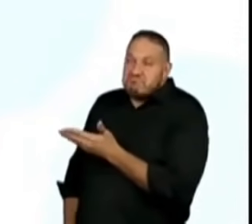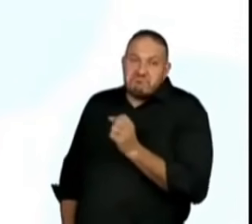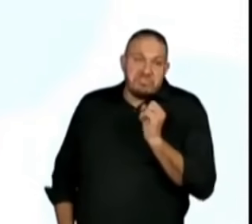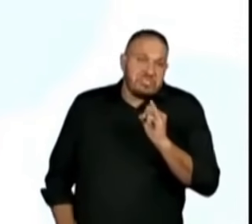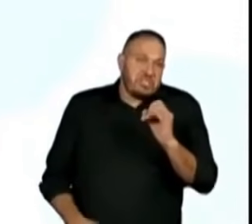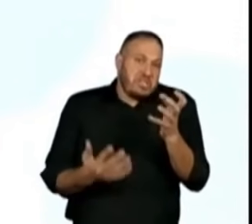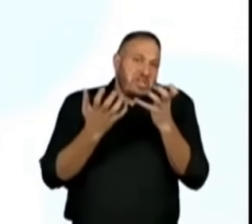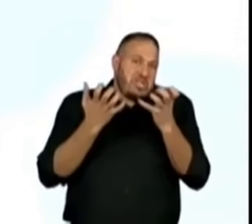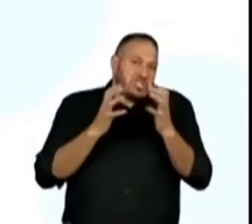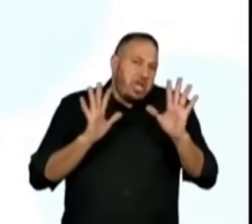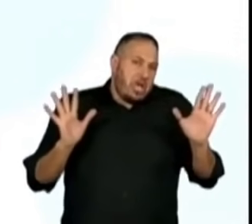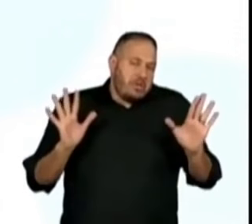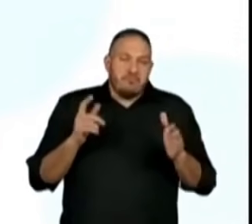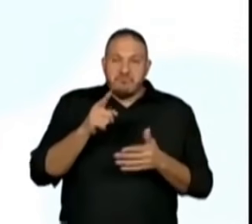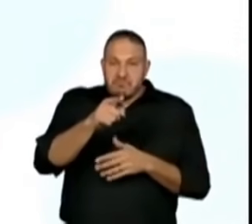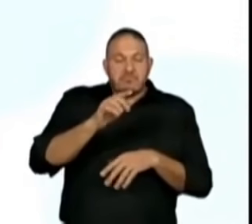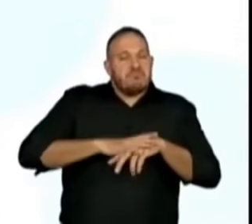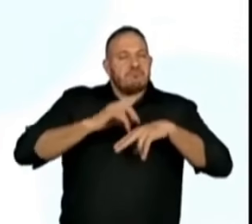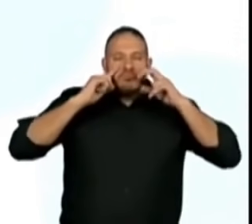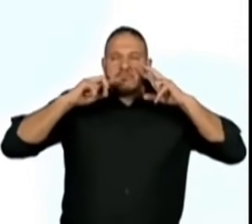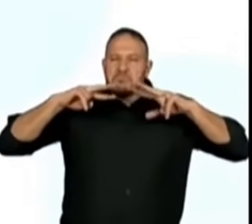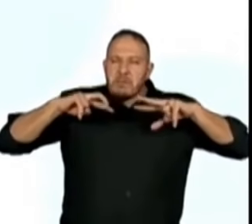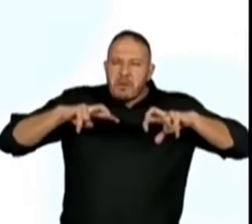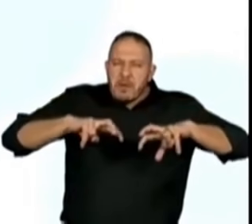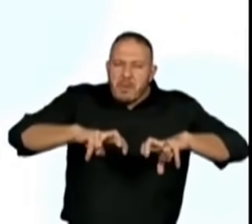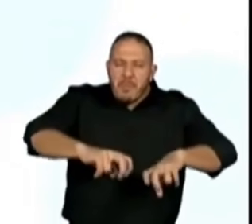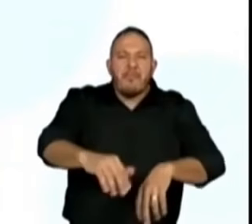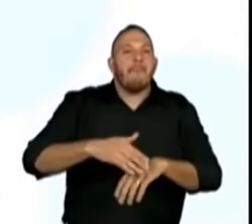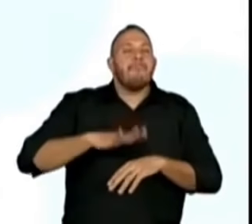Se quiser, é facultativo se aprofundar no assunto,